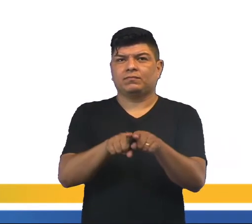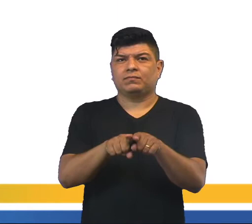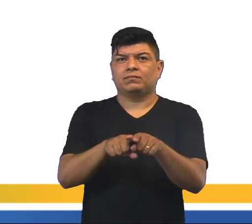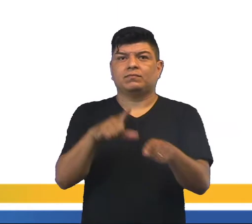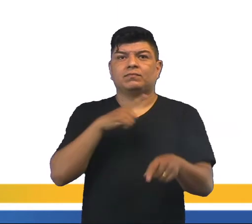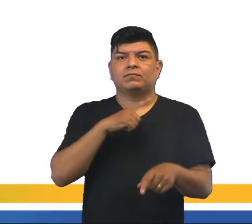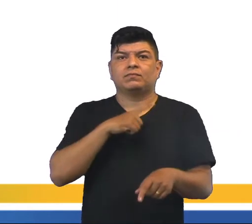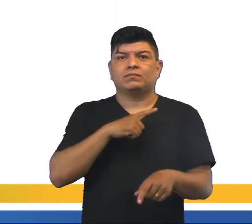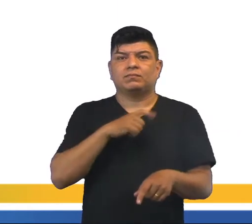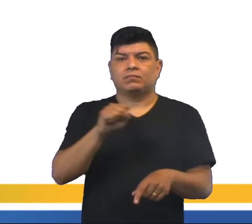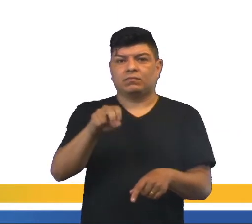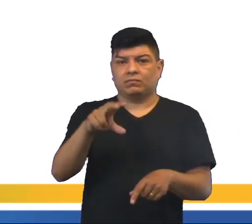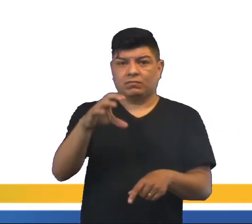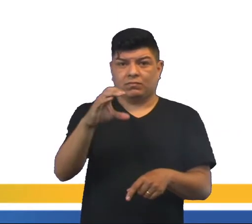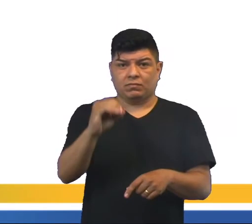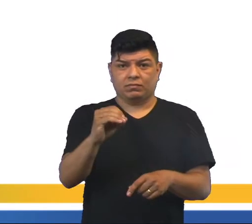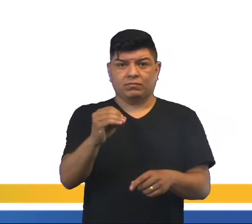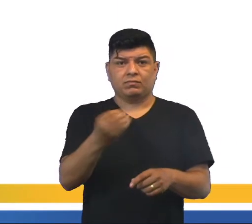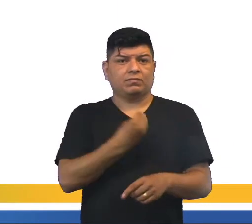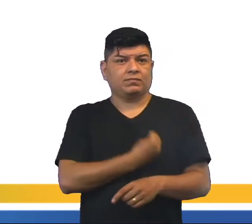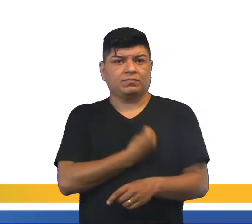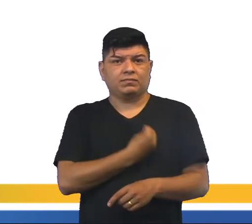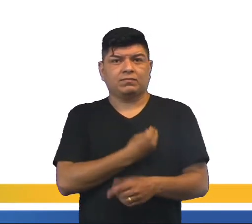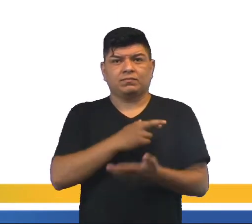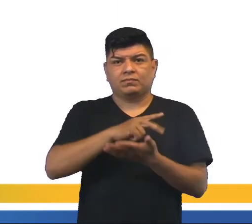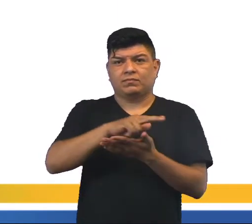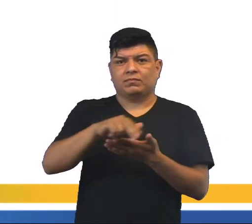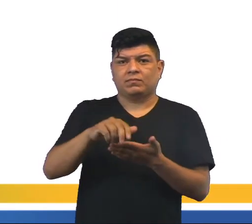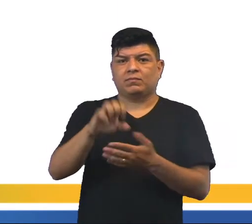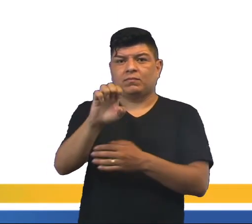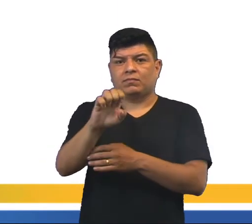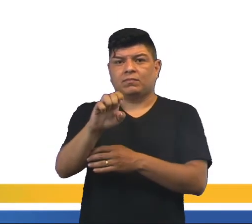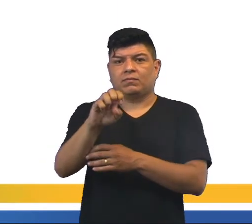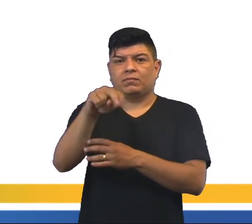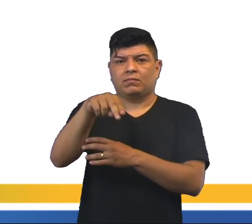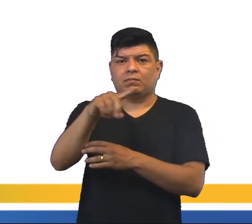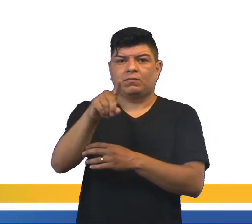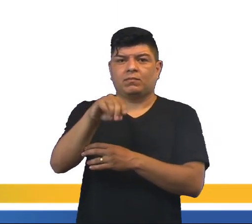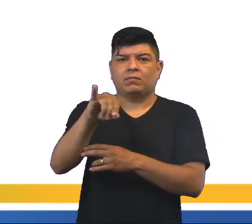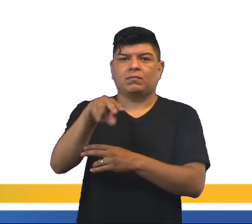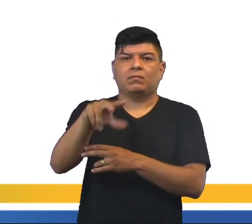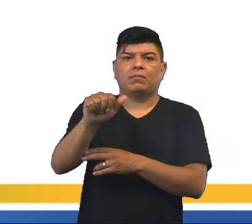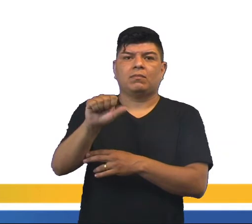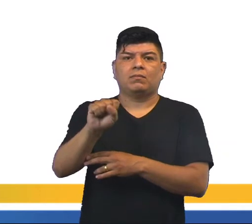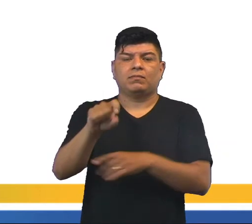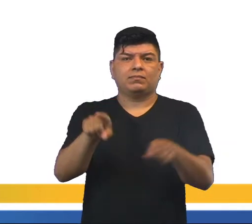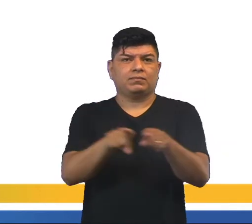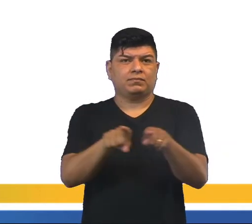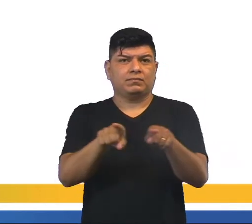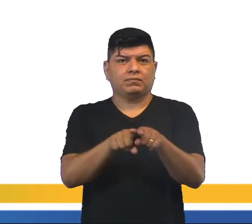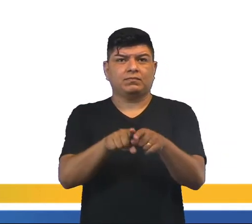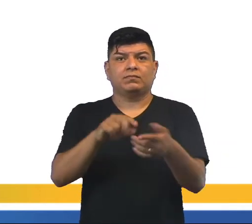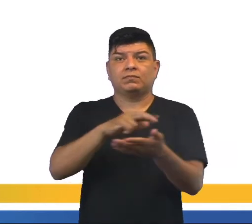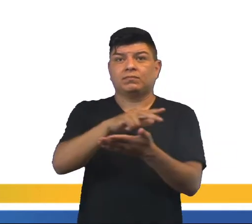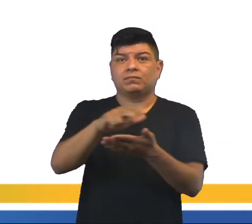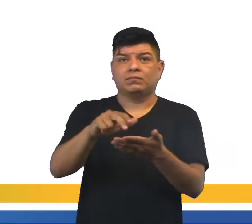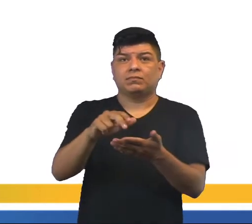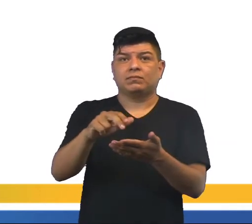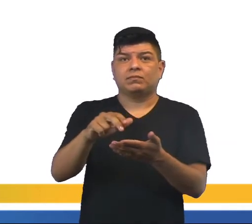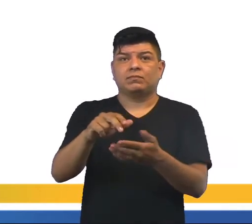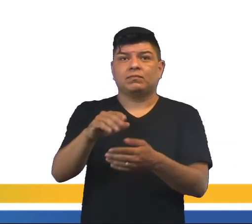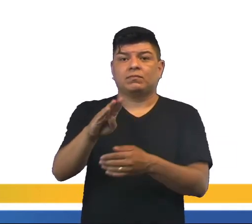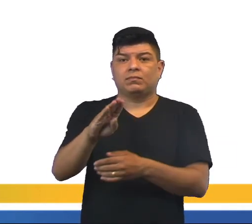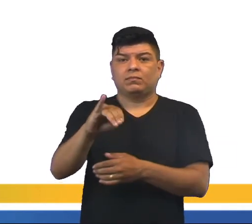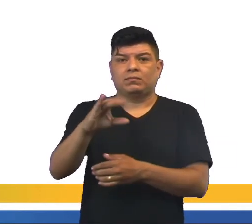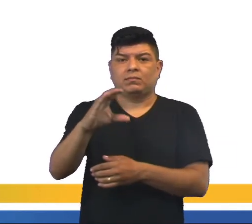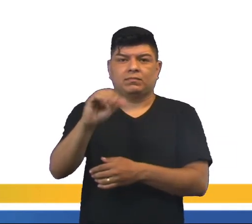pancreatítico, que apresenta uma série de enzimas que atuam na digestão, além de bicarbonato, que